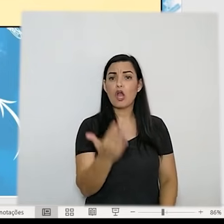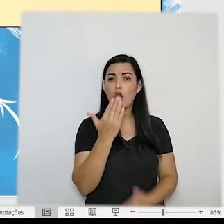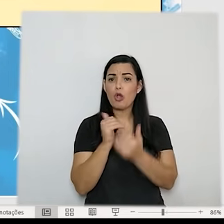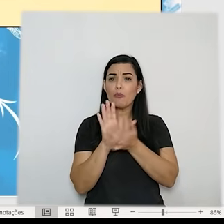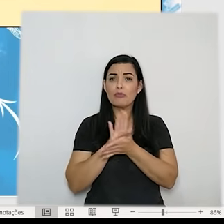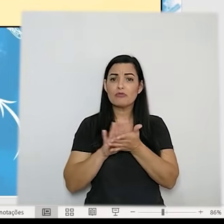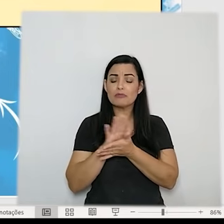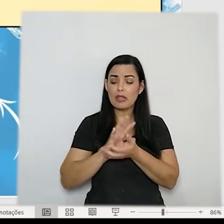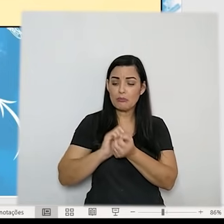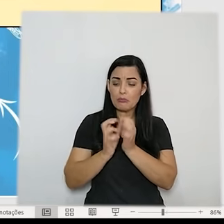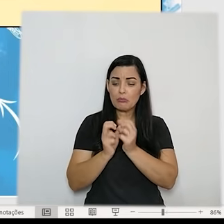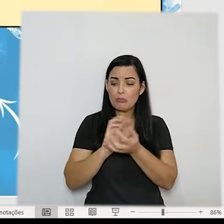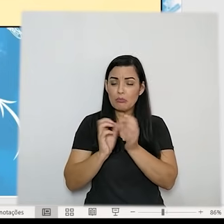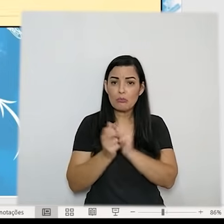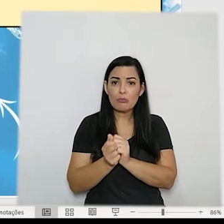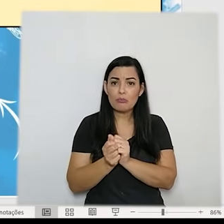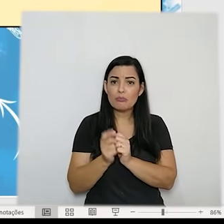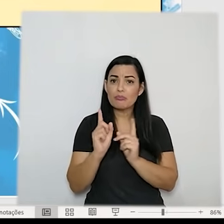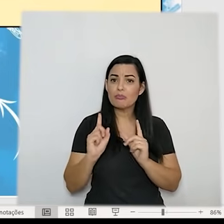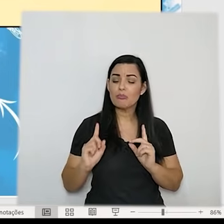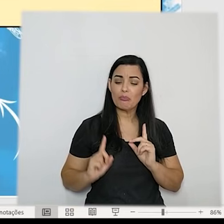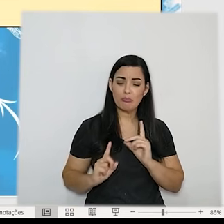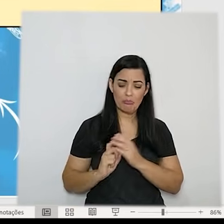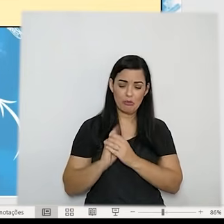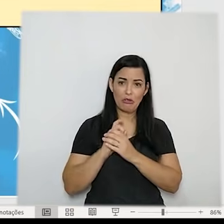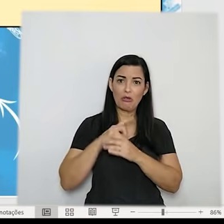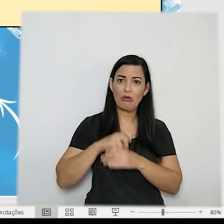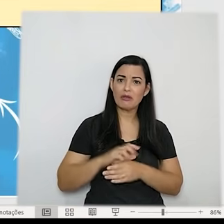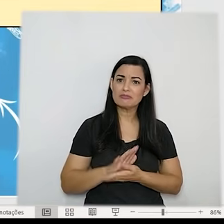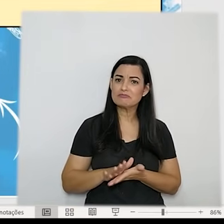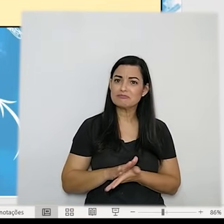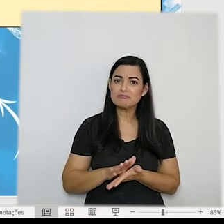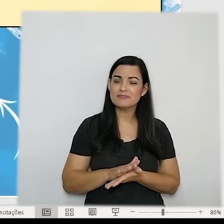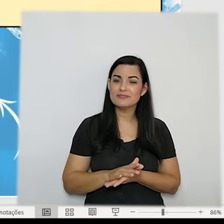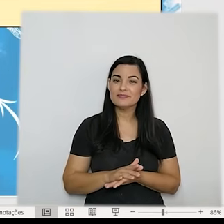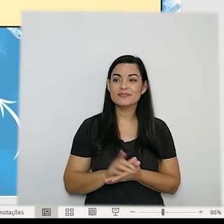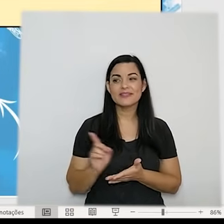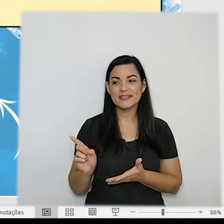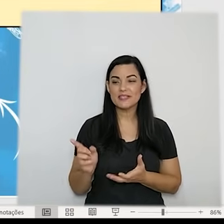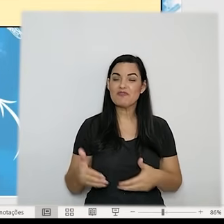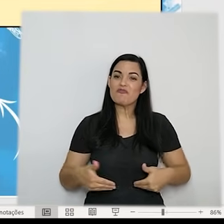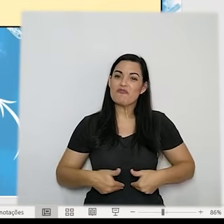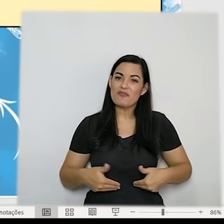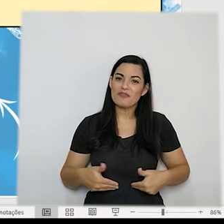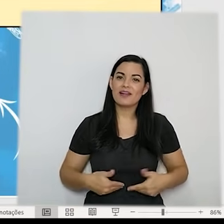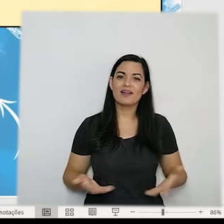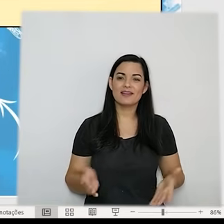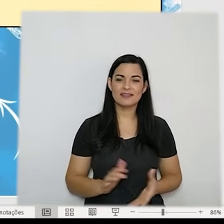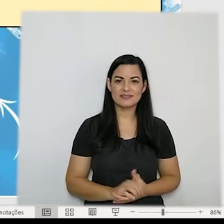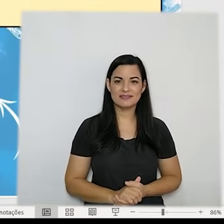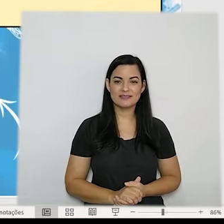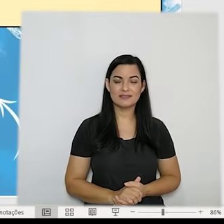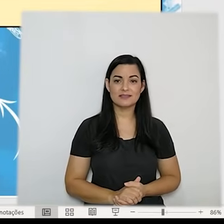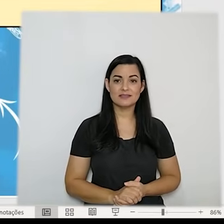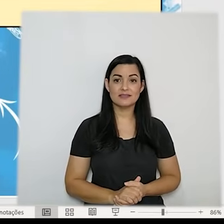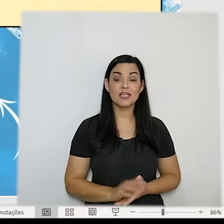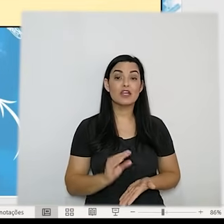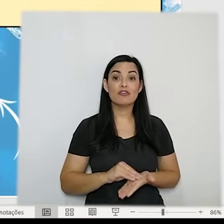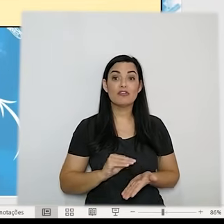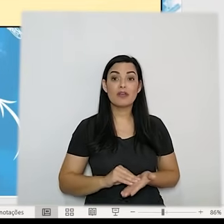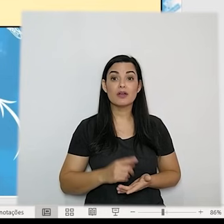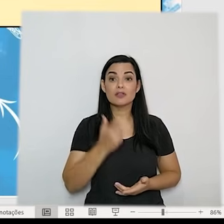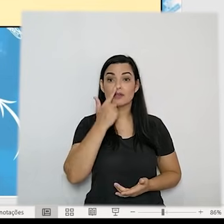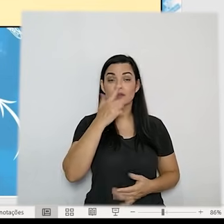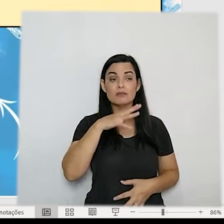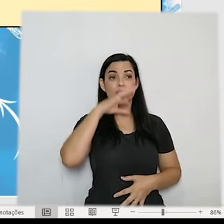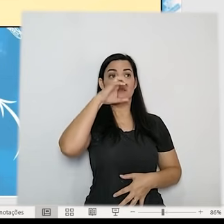comer, né? Então, ele estava faminto e sem fôlego,